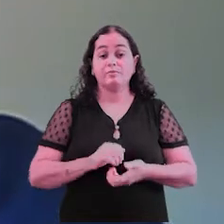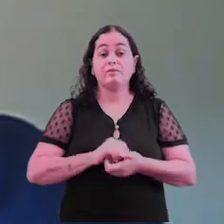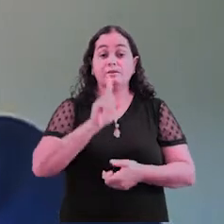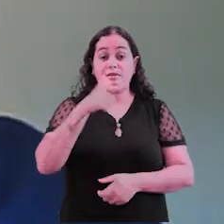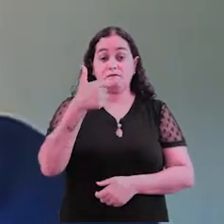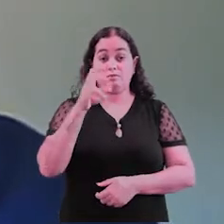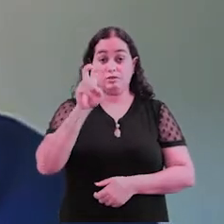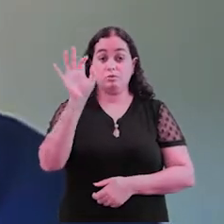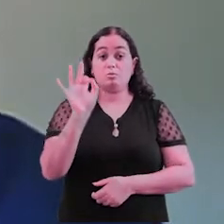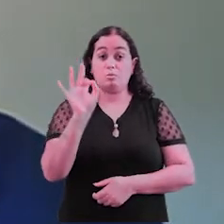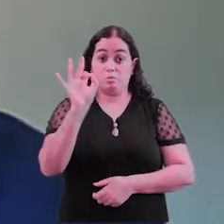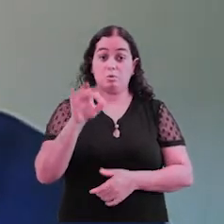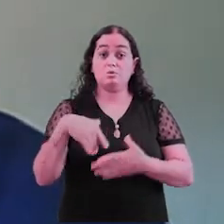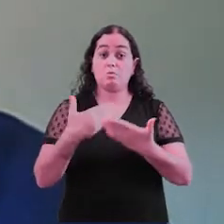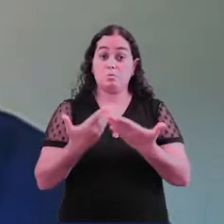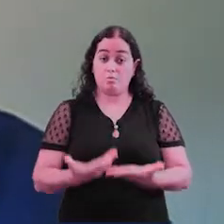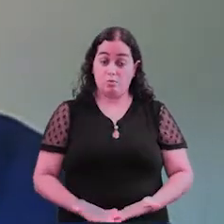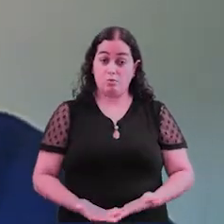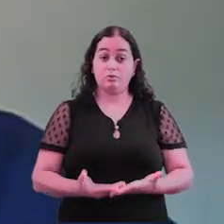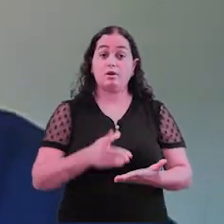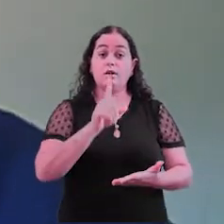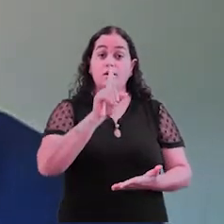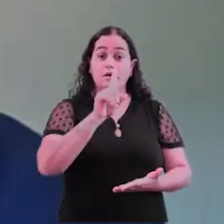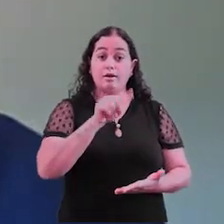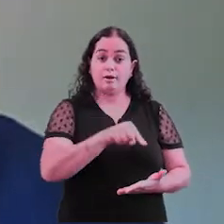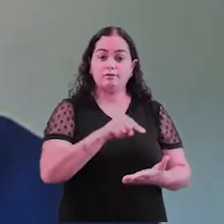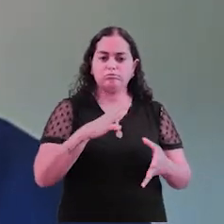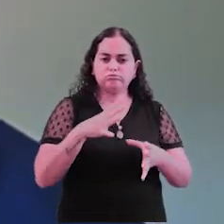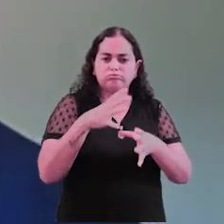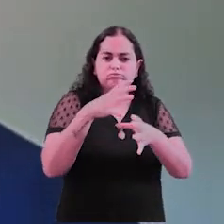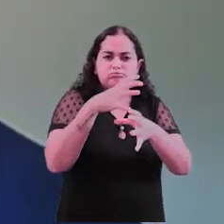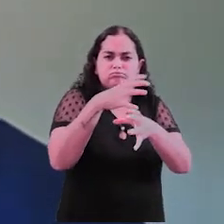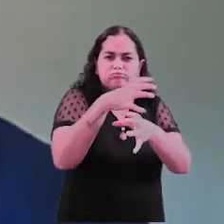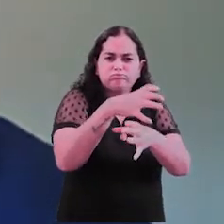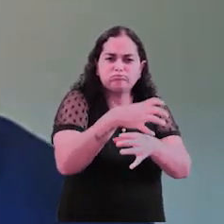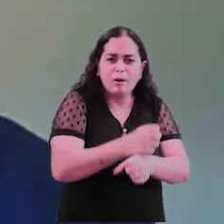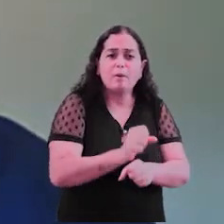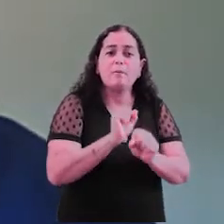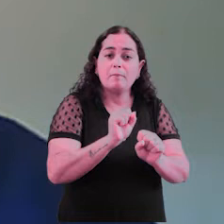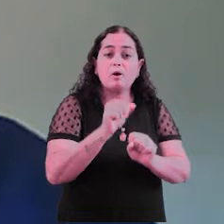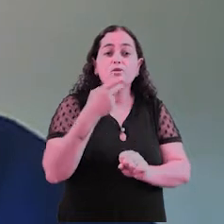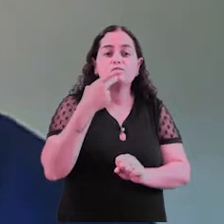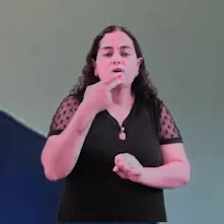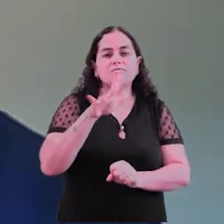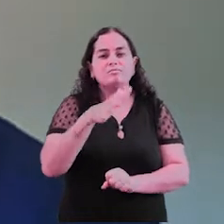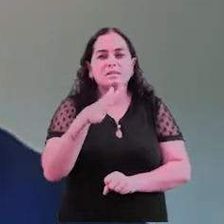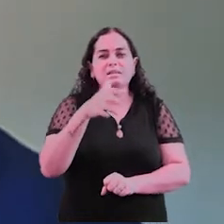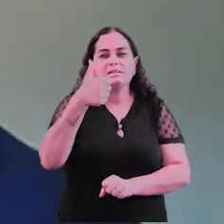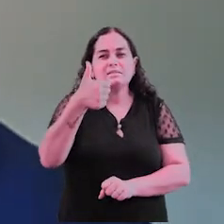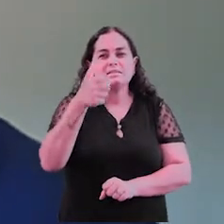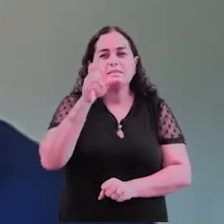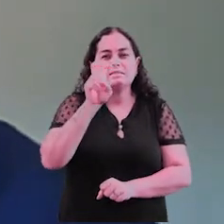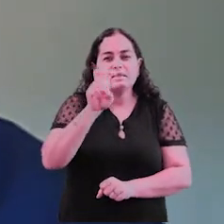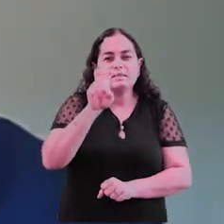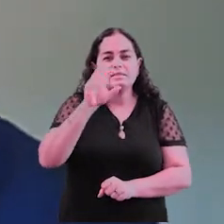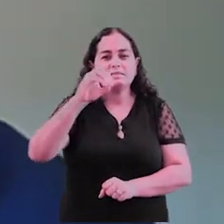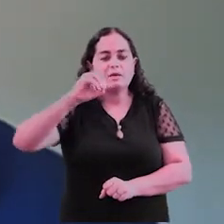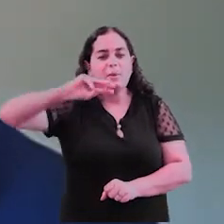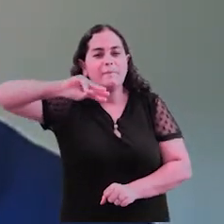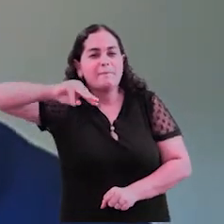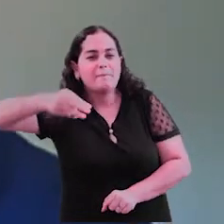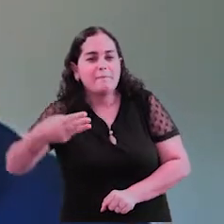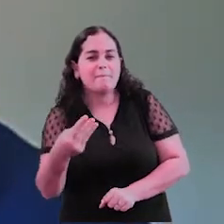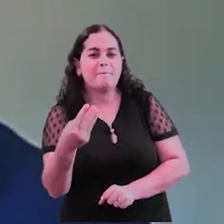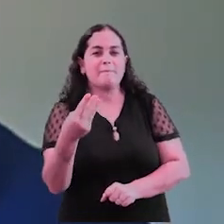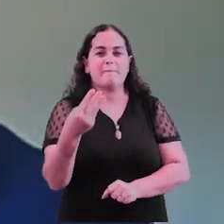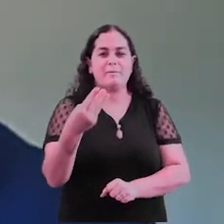Nestes 25%, portanto, quando colocados em números, permitem afirmar que até por volta de 150